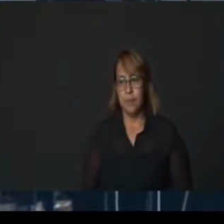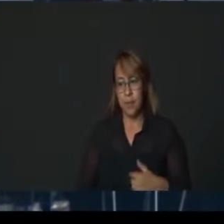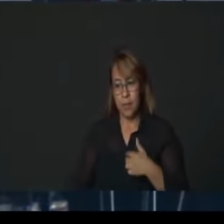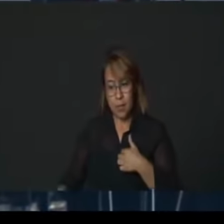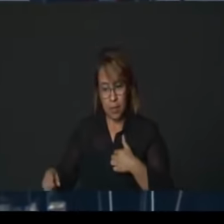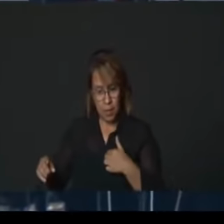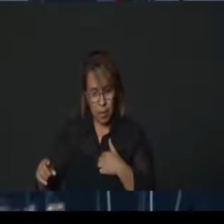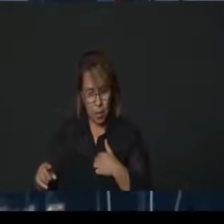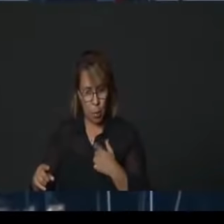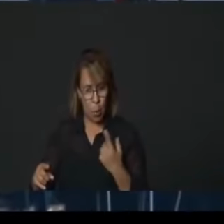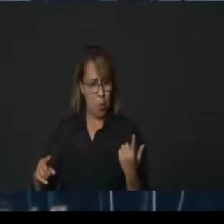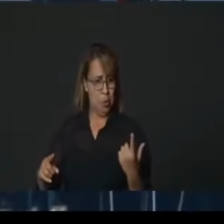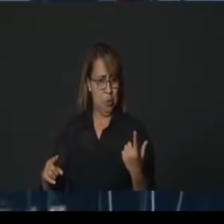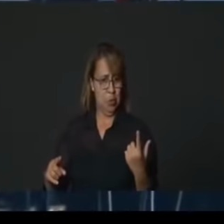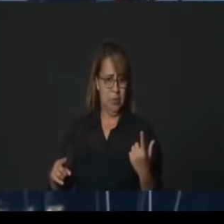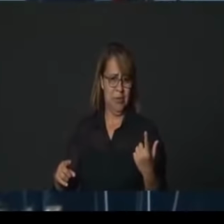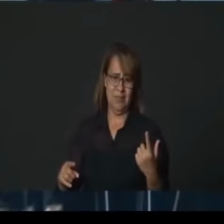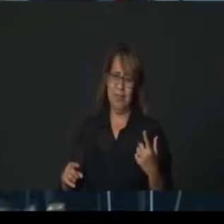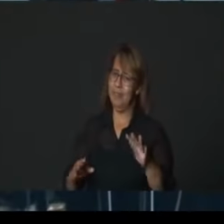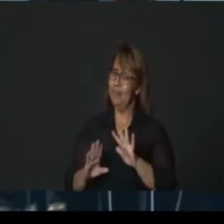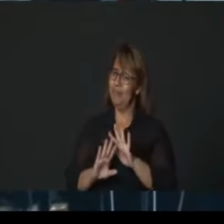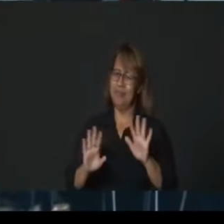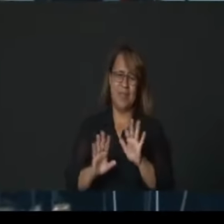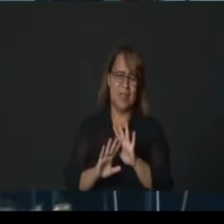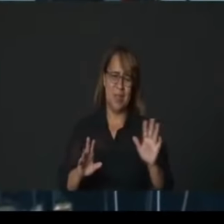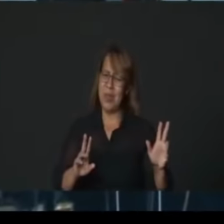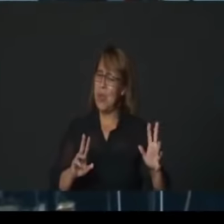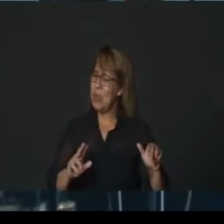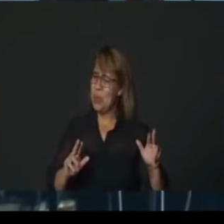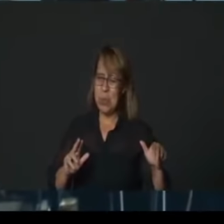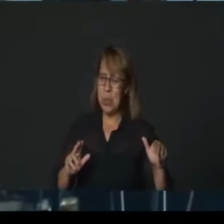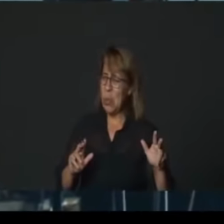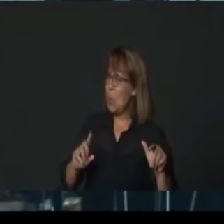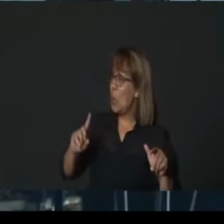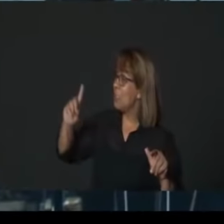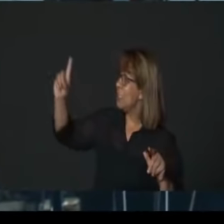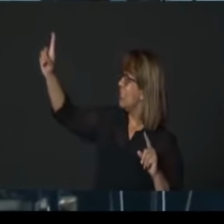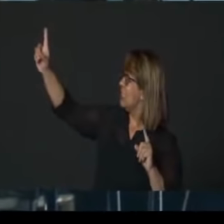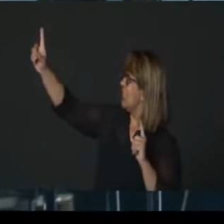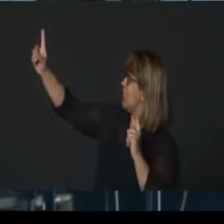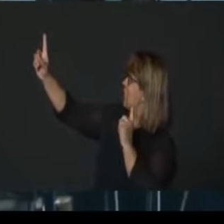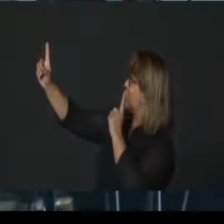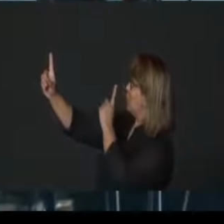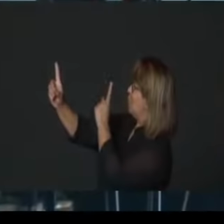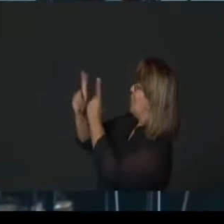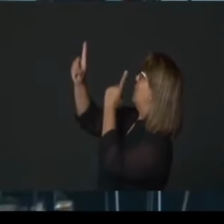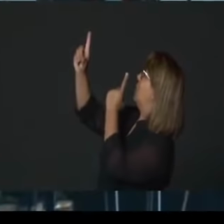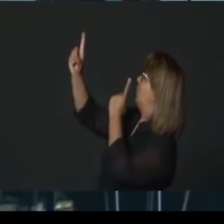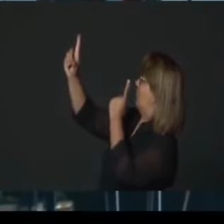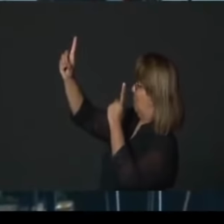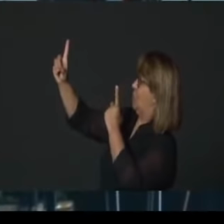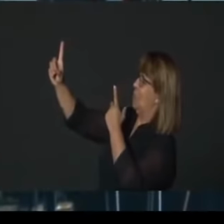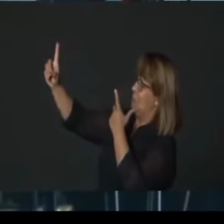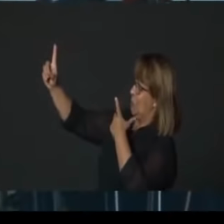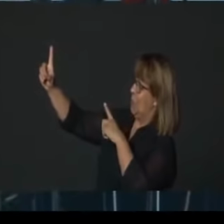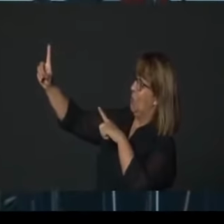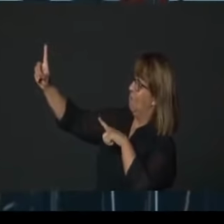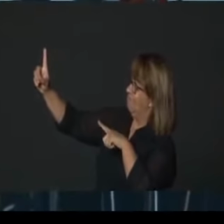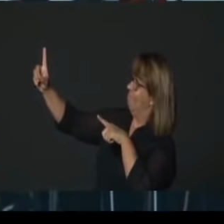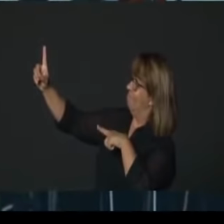não sou mais órfão. Eu tenho um pai e o meu pai me ama. Ele é